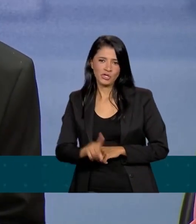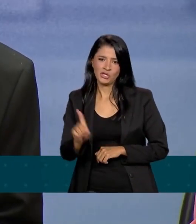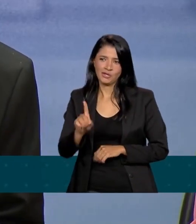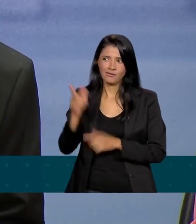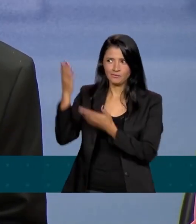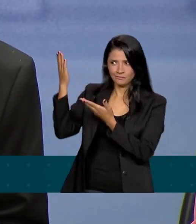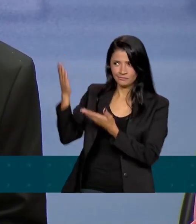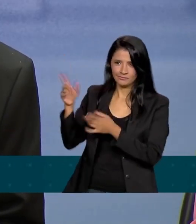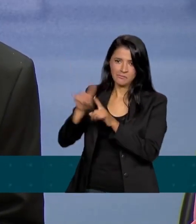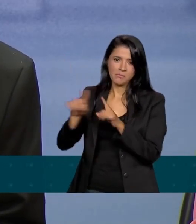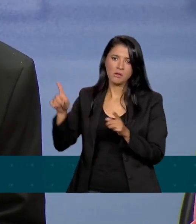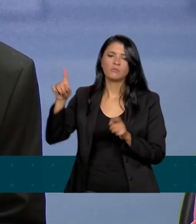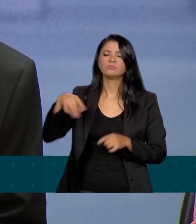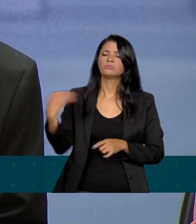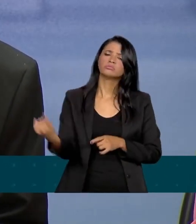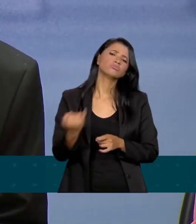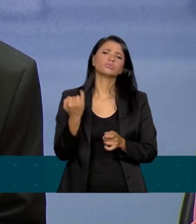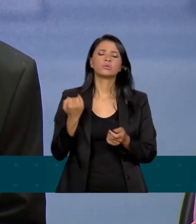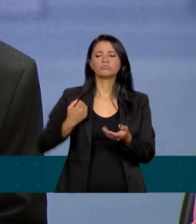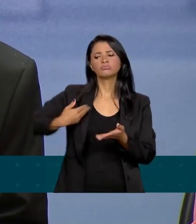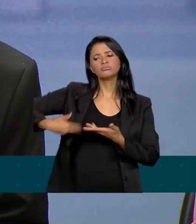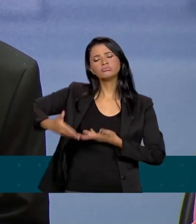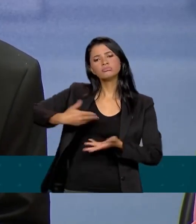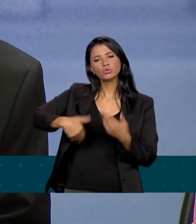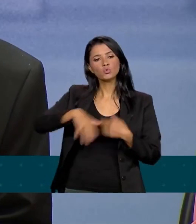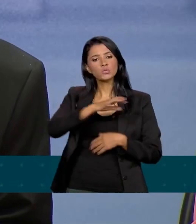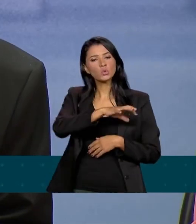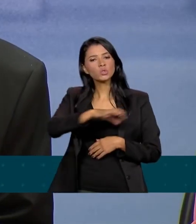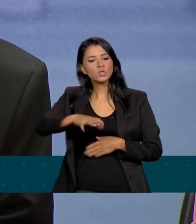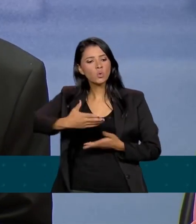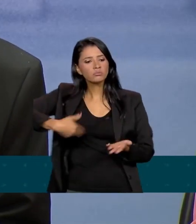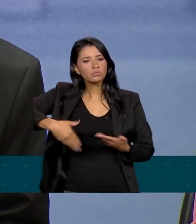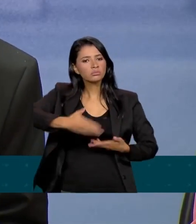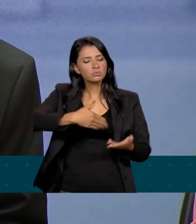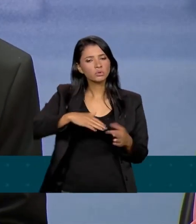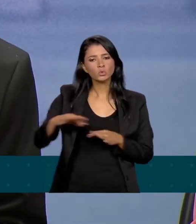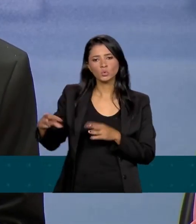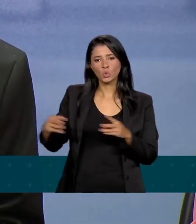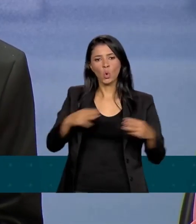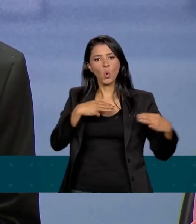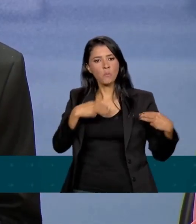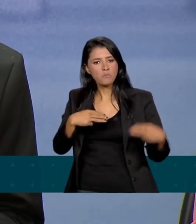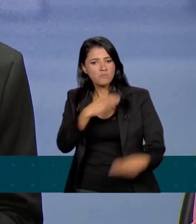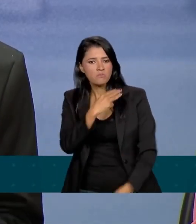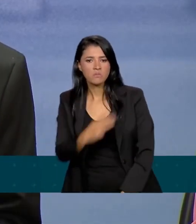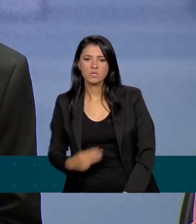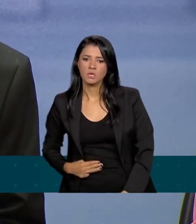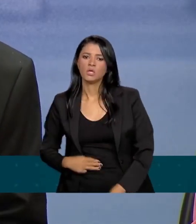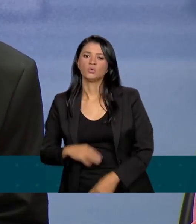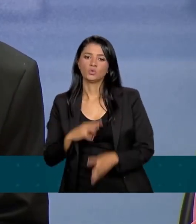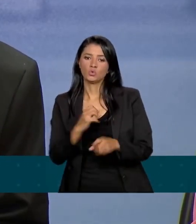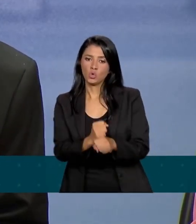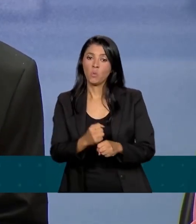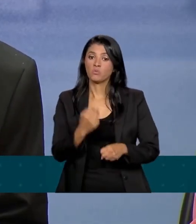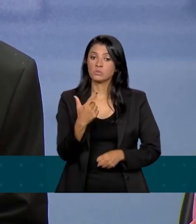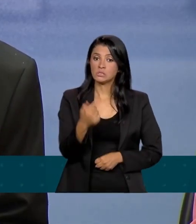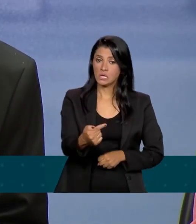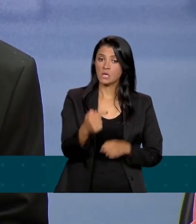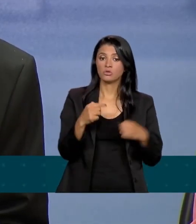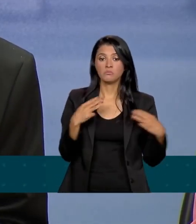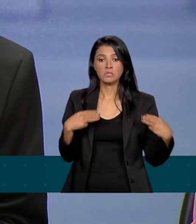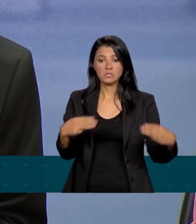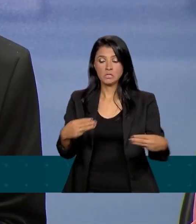é fundamental a articulação intersetorial, com todos esses ministros, são 7 ministérios envolvidos nessa